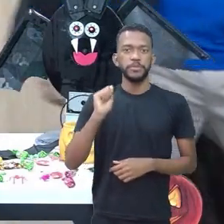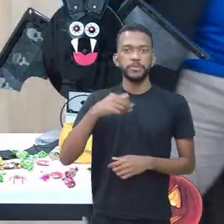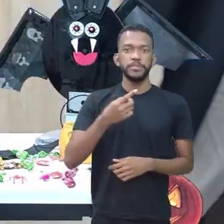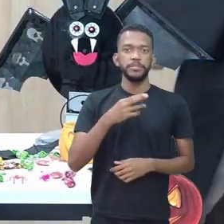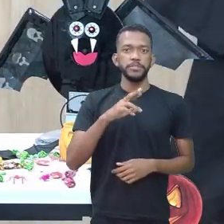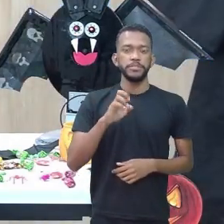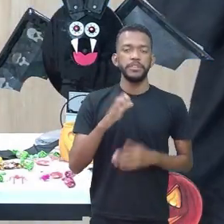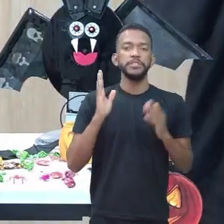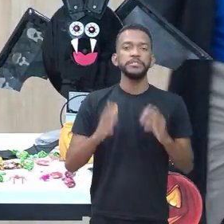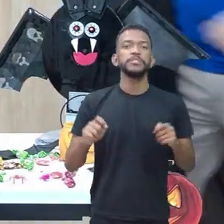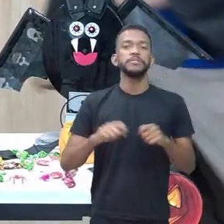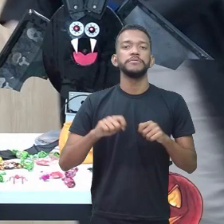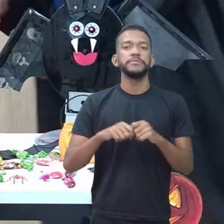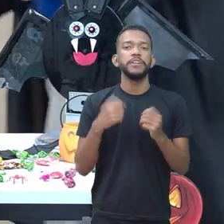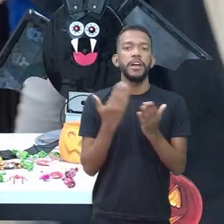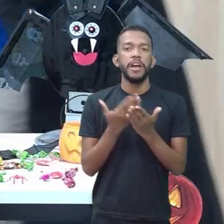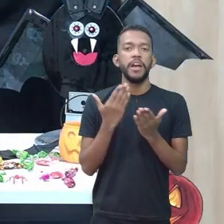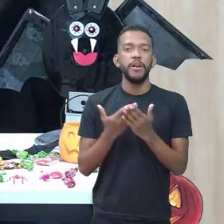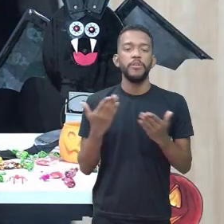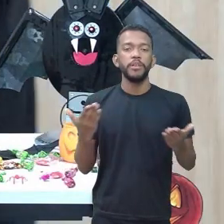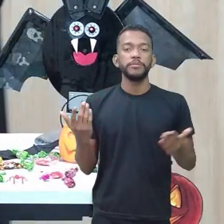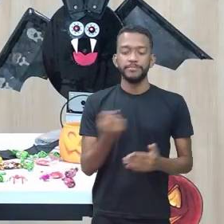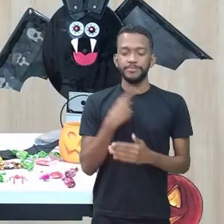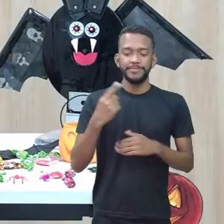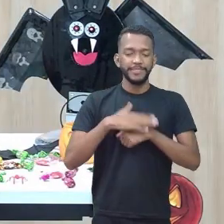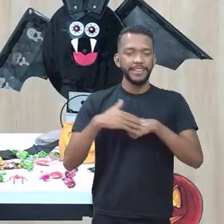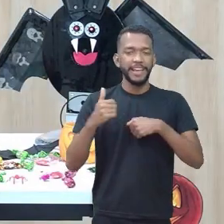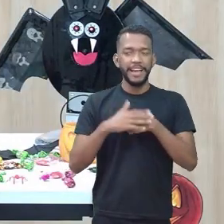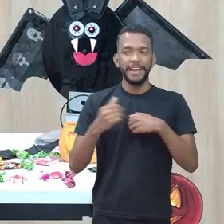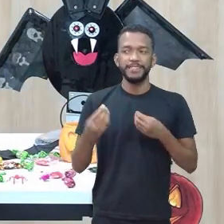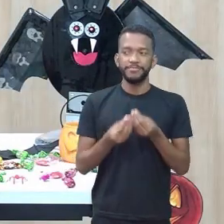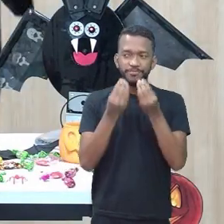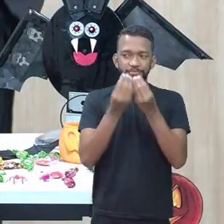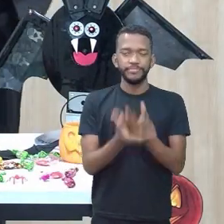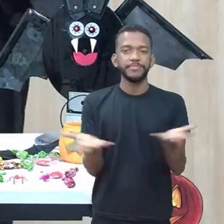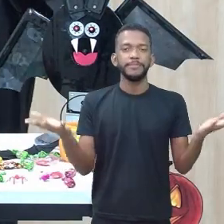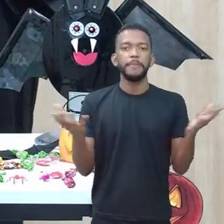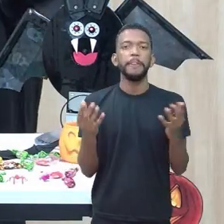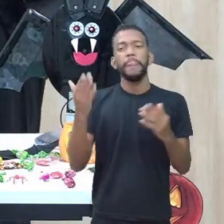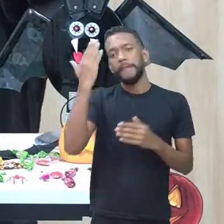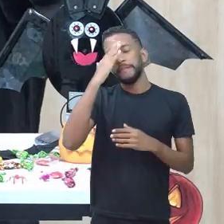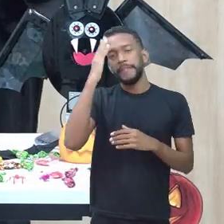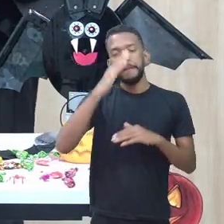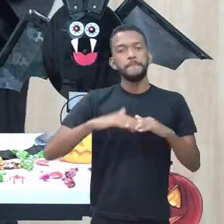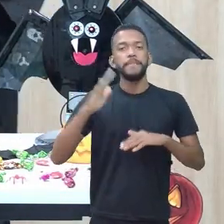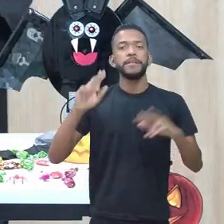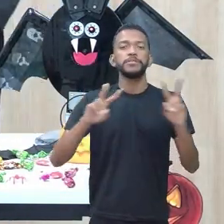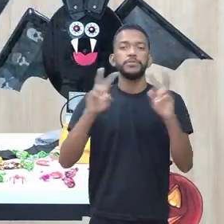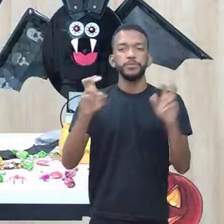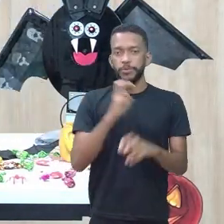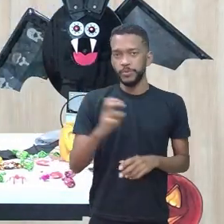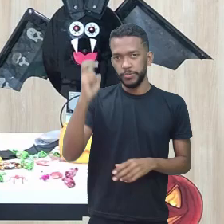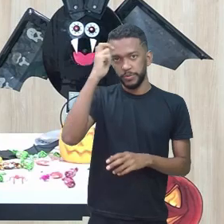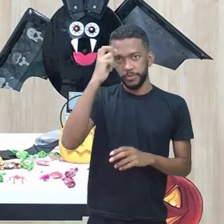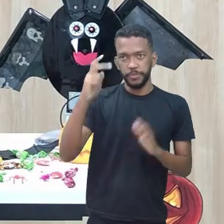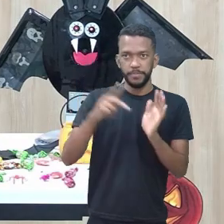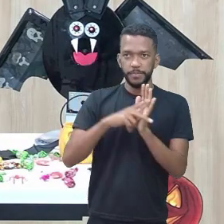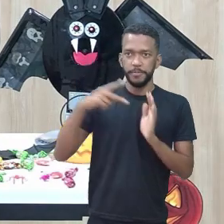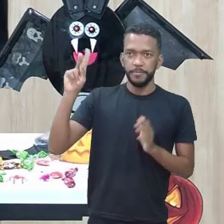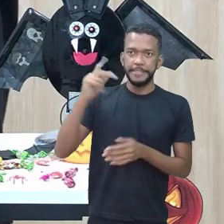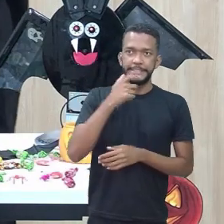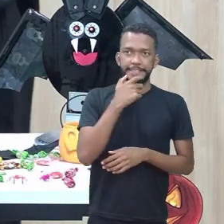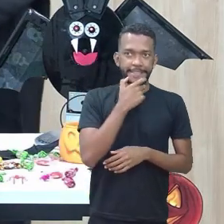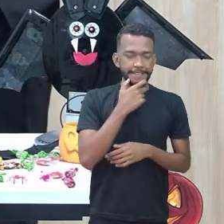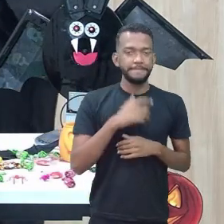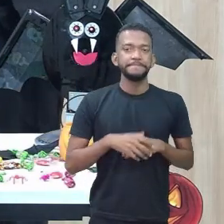essa aula com todo o carinho do mundo para que a gente possa entender um pouco mais da cultura inglesa, tá bom? O que é que a